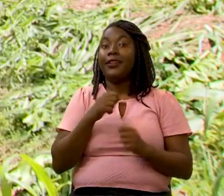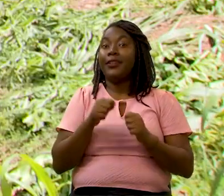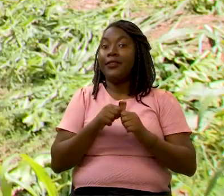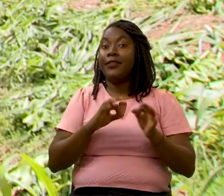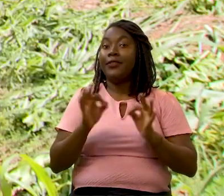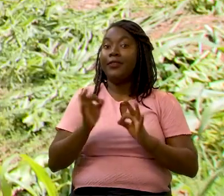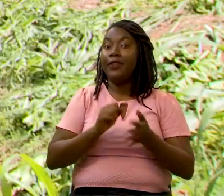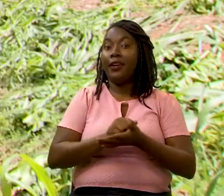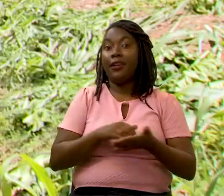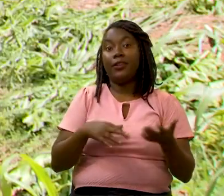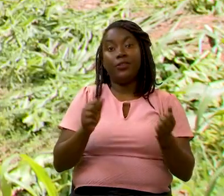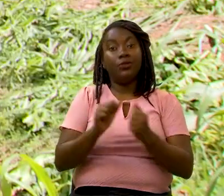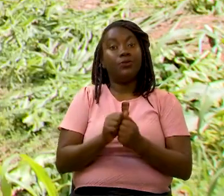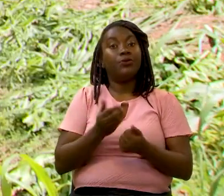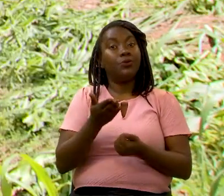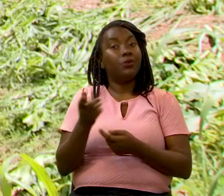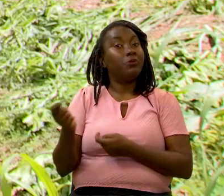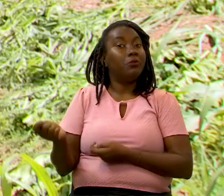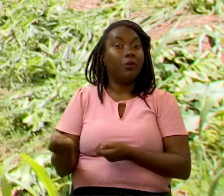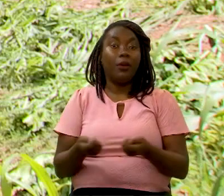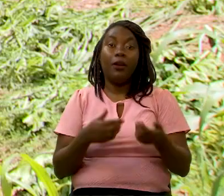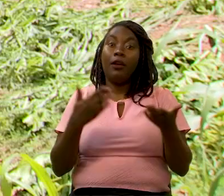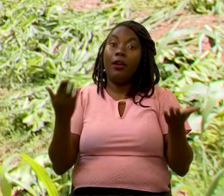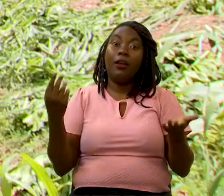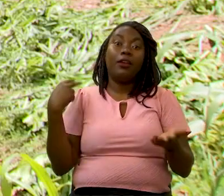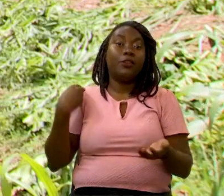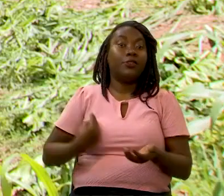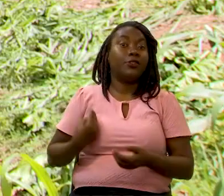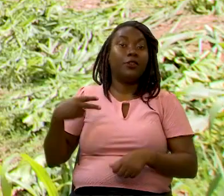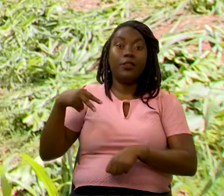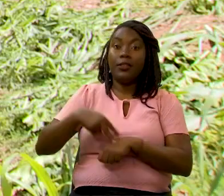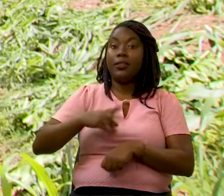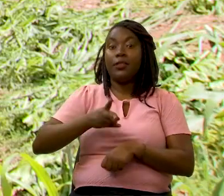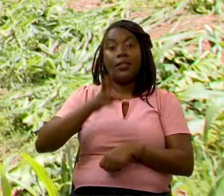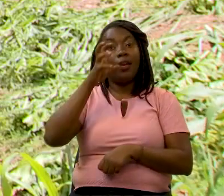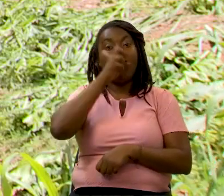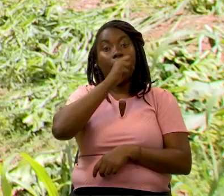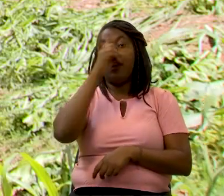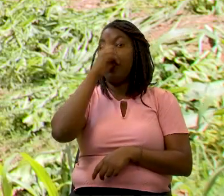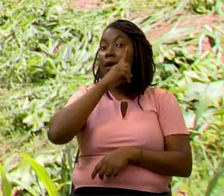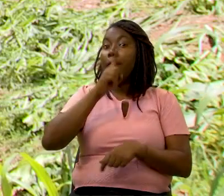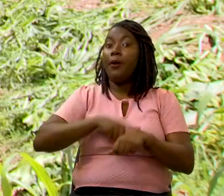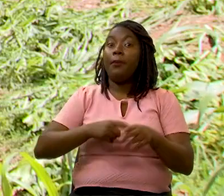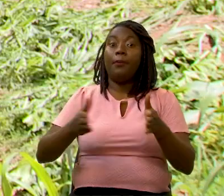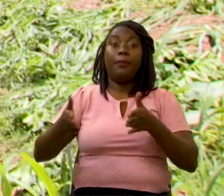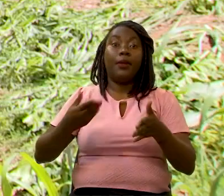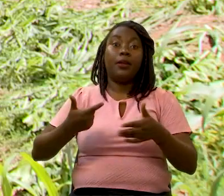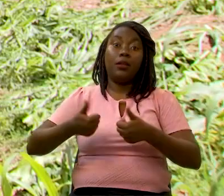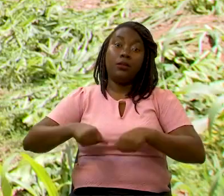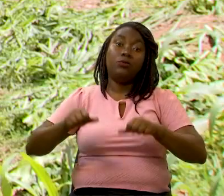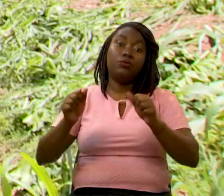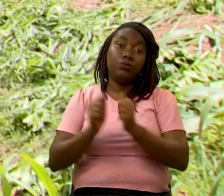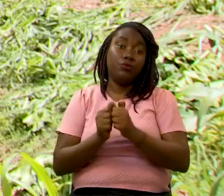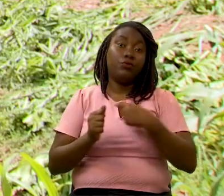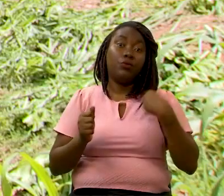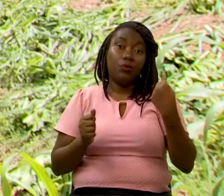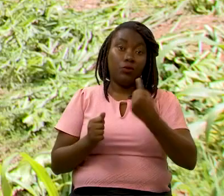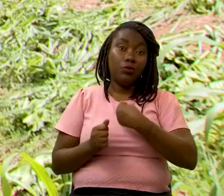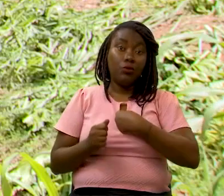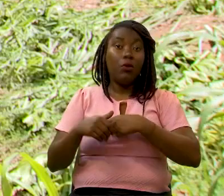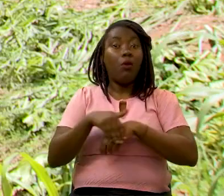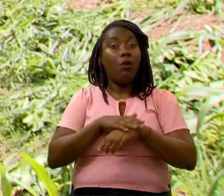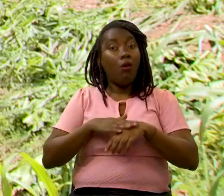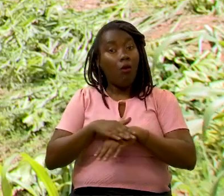A gente faz atividades junto com eles constantemente, então nós estamos aqui sempre aos fins de semana, que é o período que eles estão